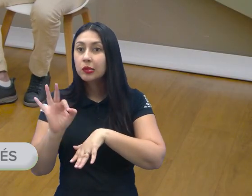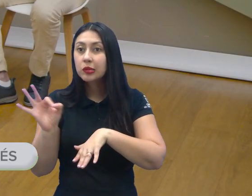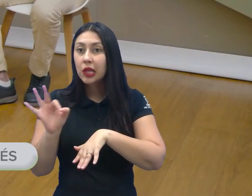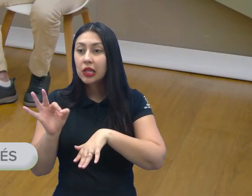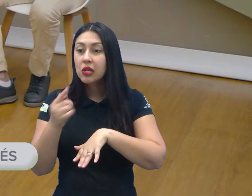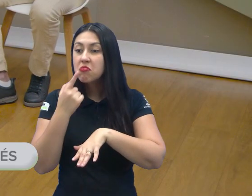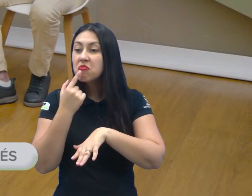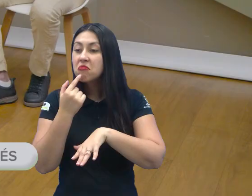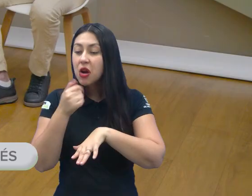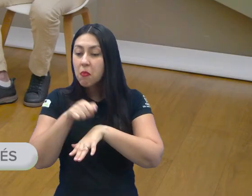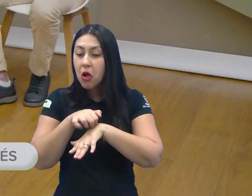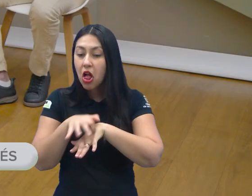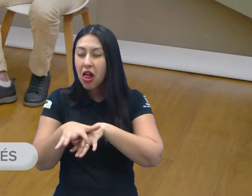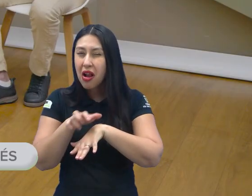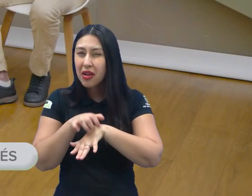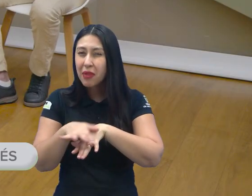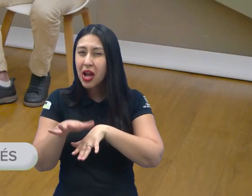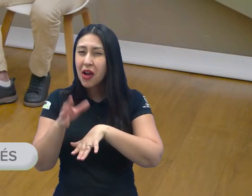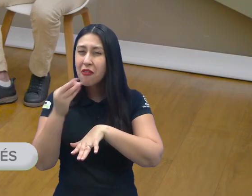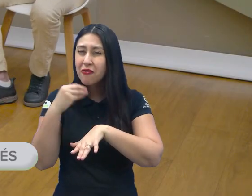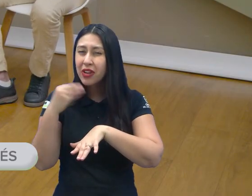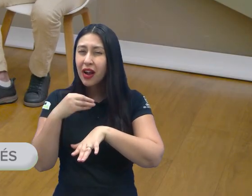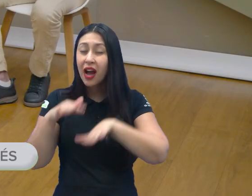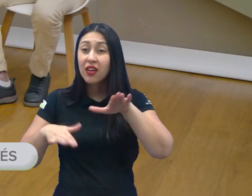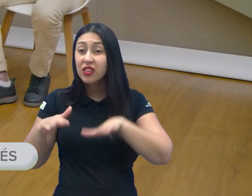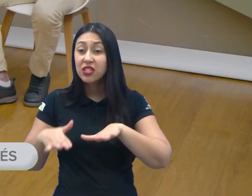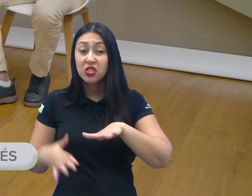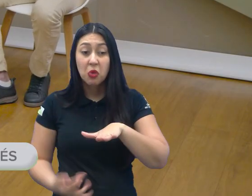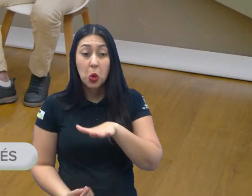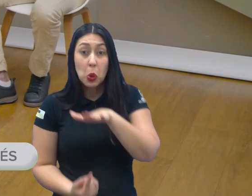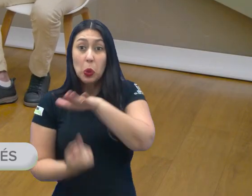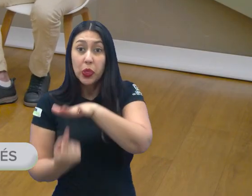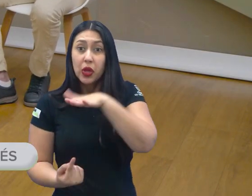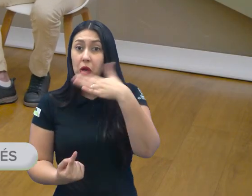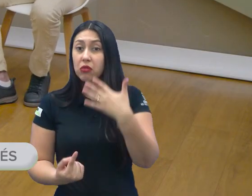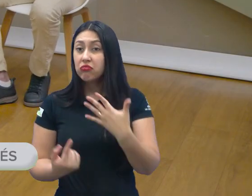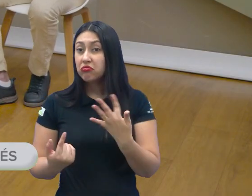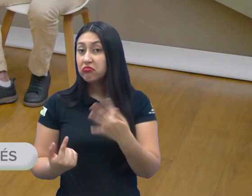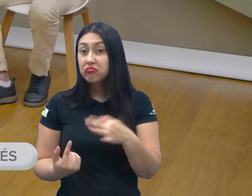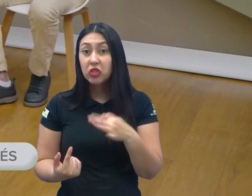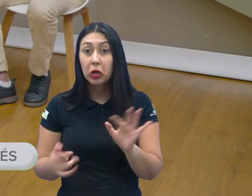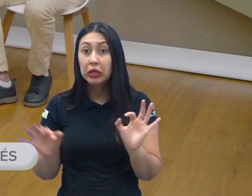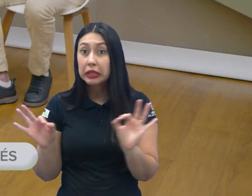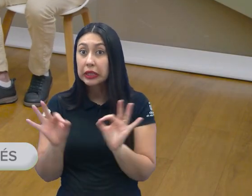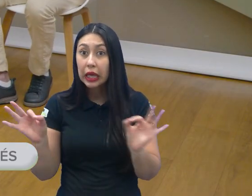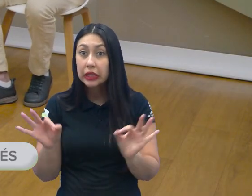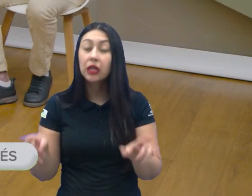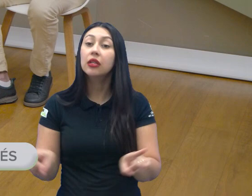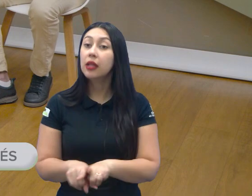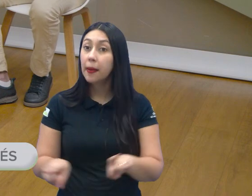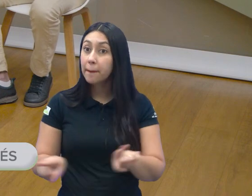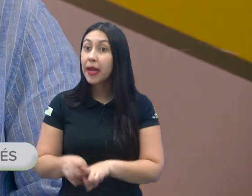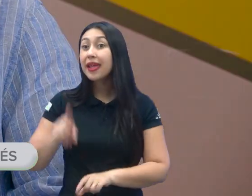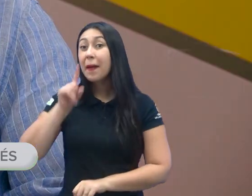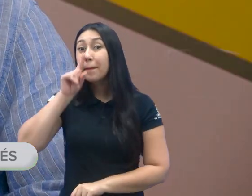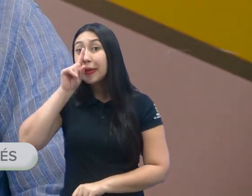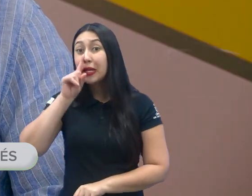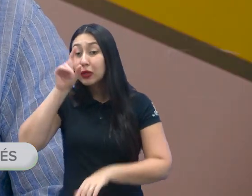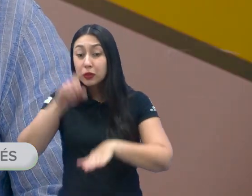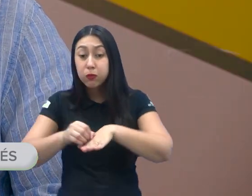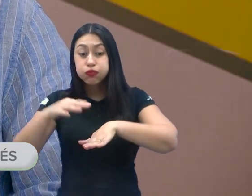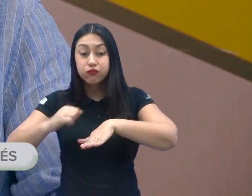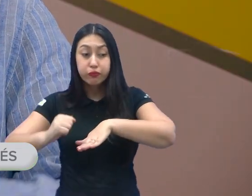Você está entendendo? Ele pisa num cigarro assim, você não sente dor. É um pé que pode levar a infecções gravíssimas até a